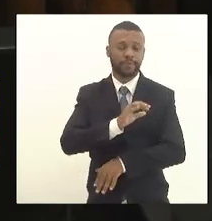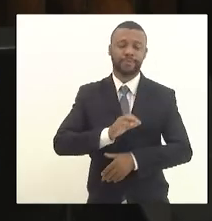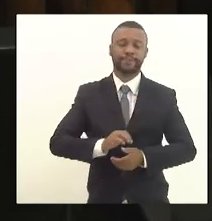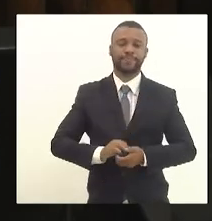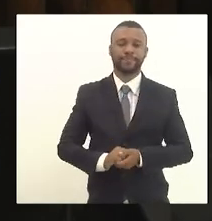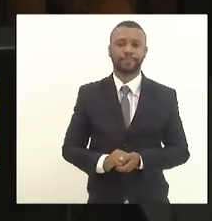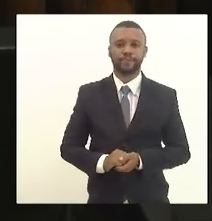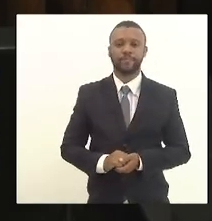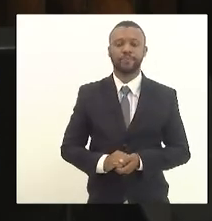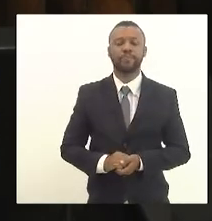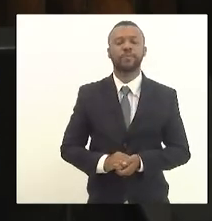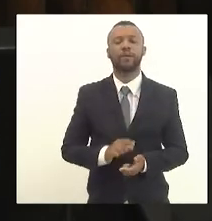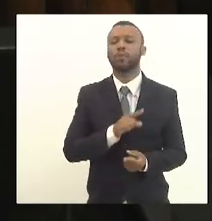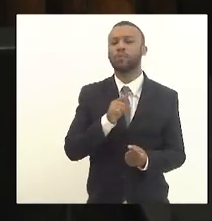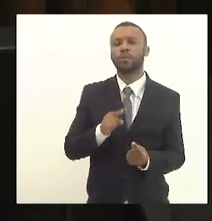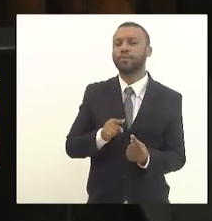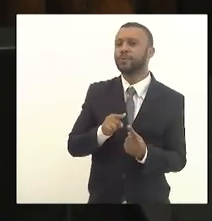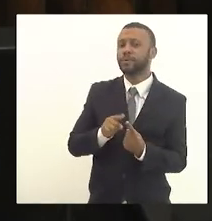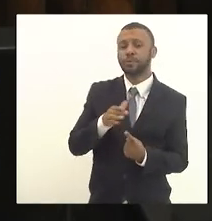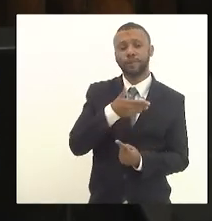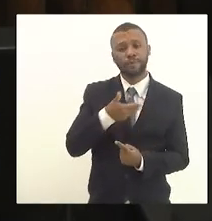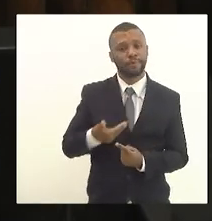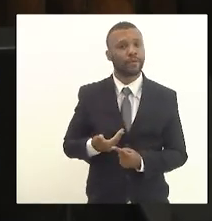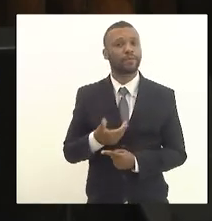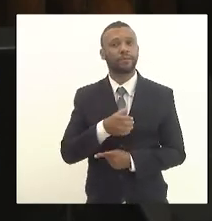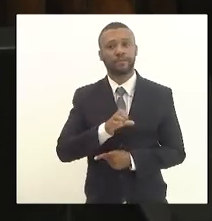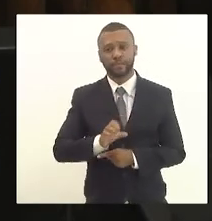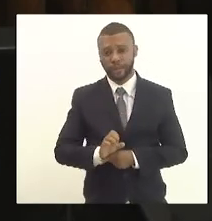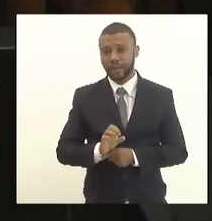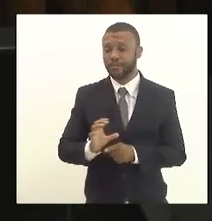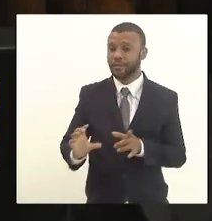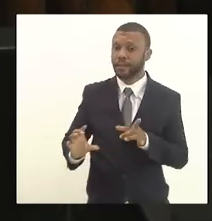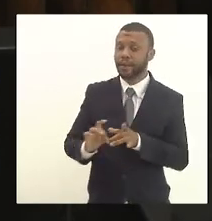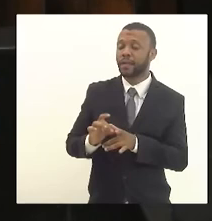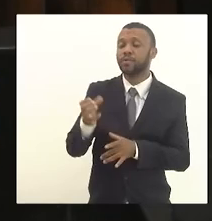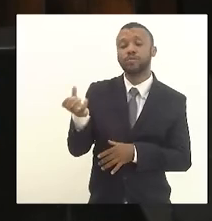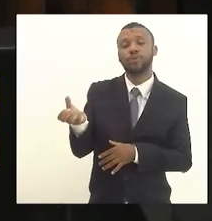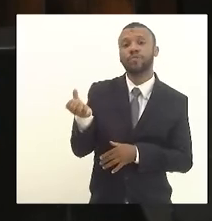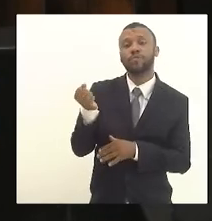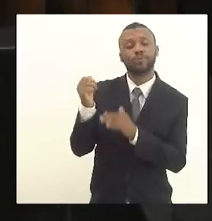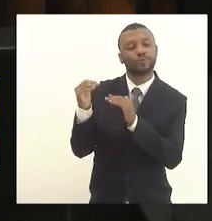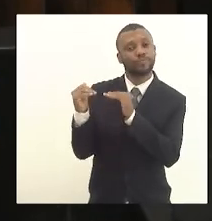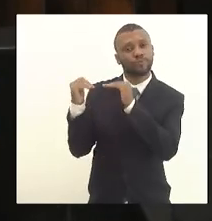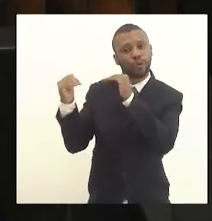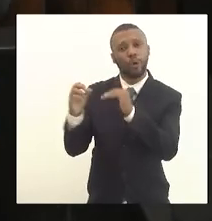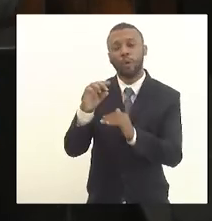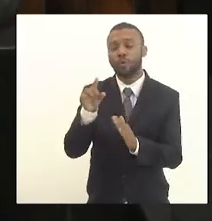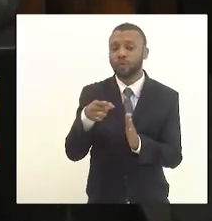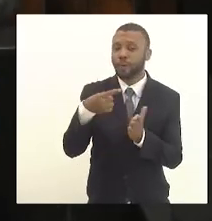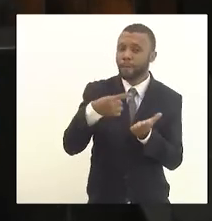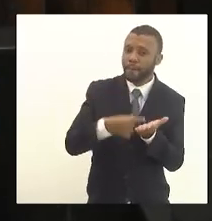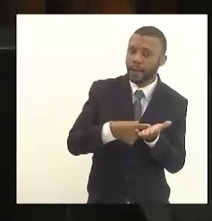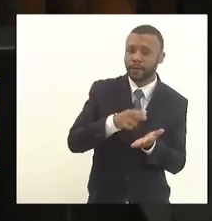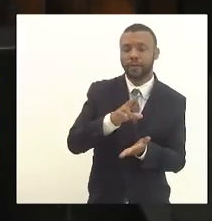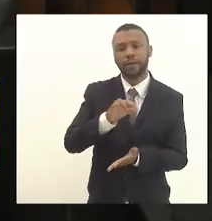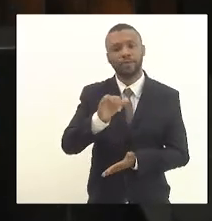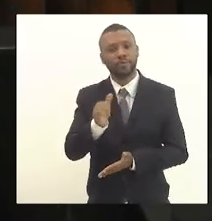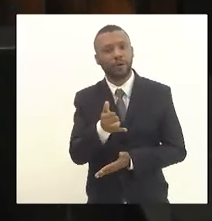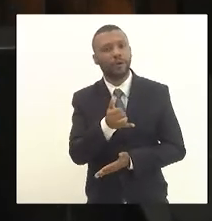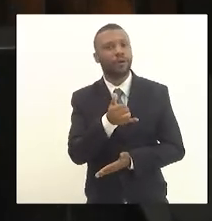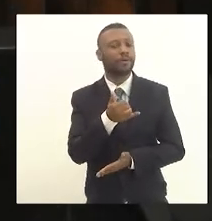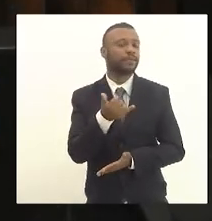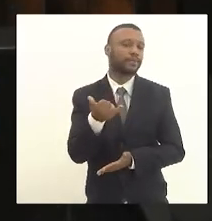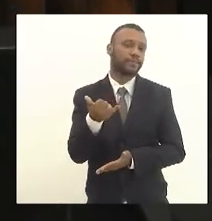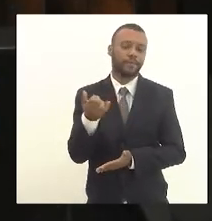para que o governo do Estado, ou através do Fundo Soberano, ou do Pacto RJ, dotação